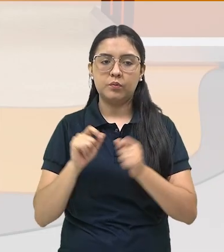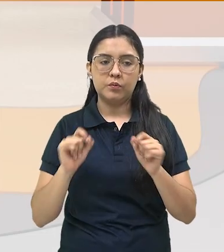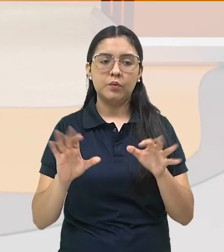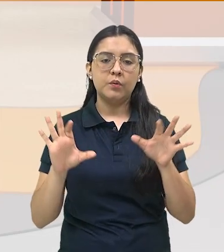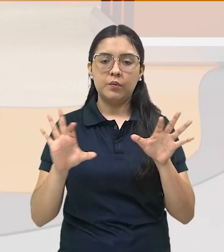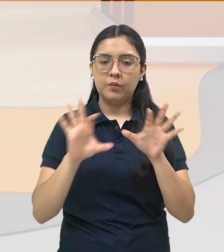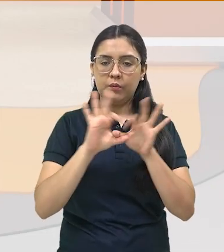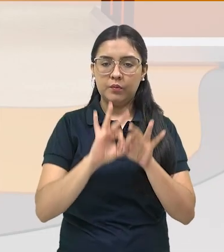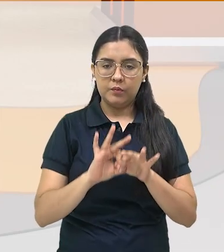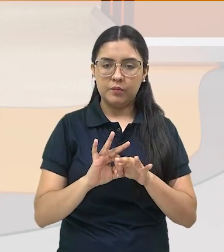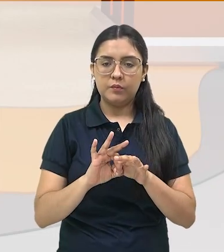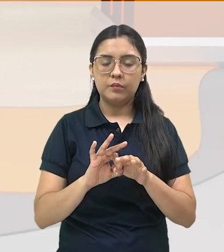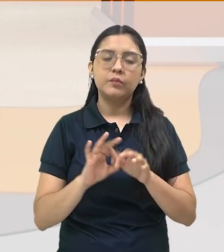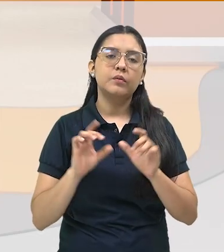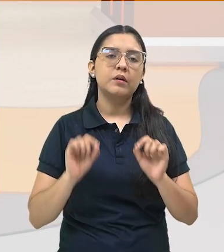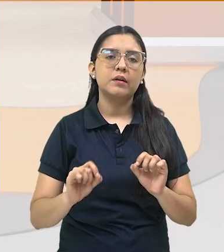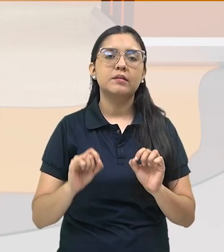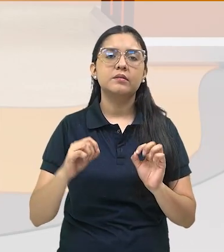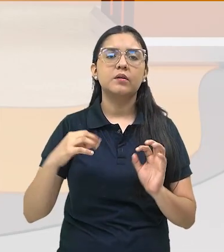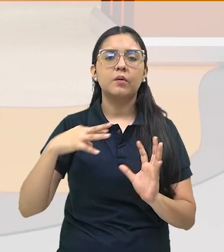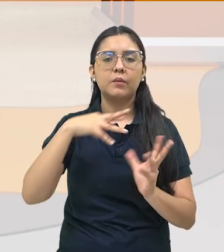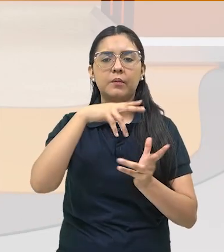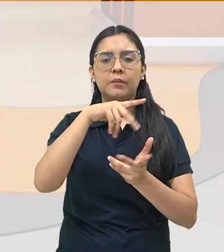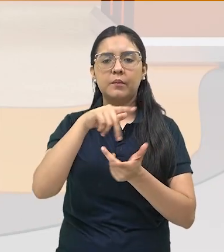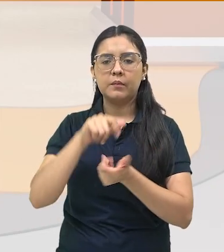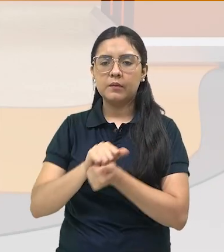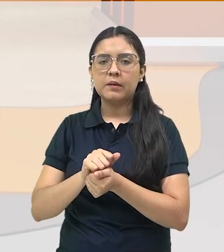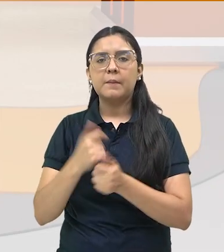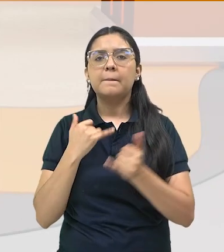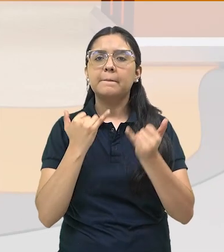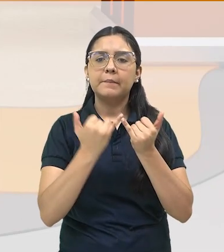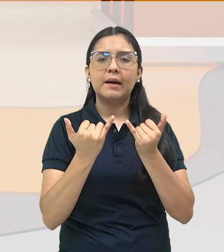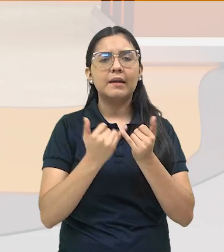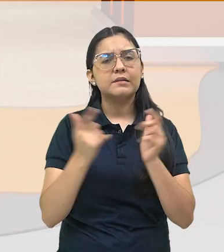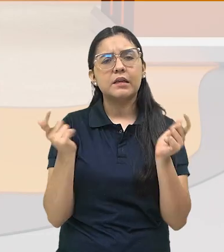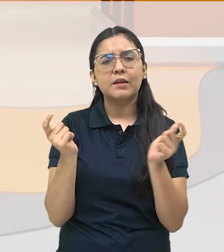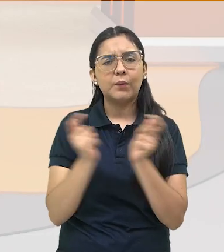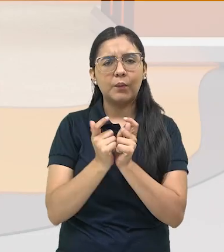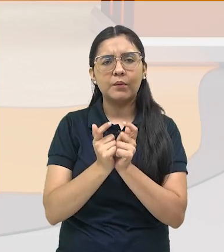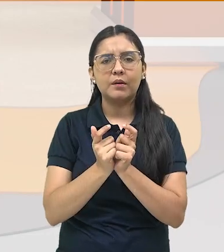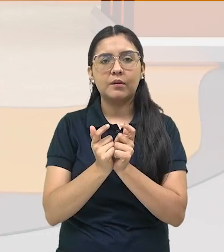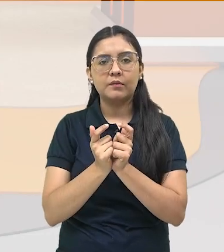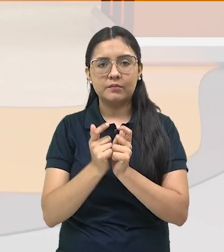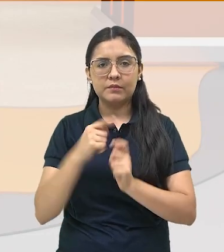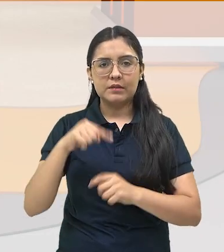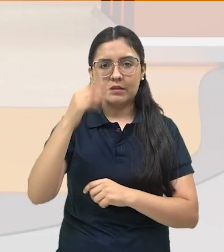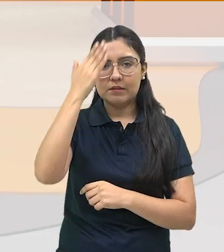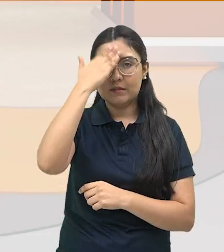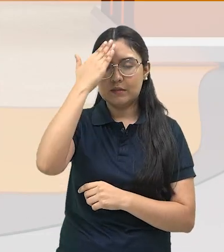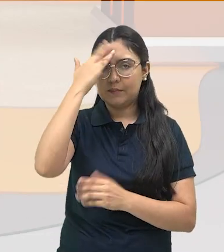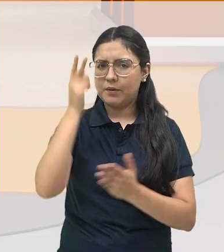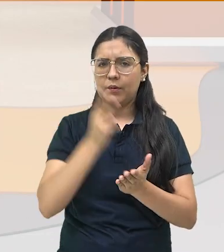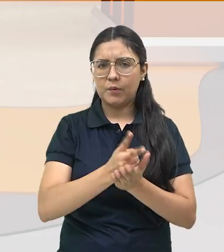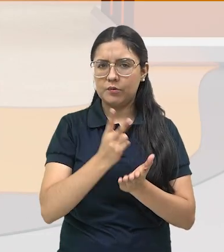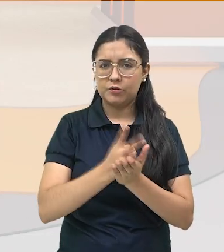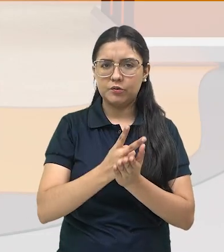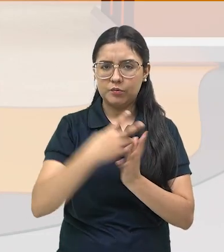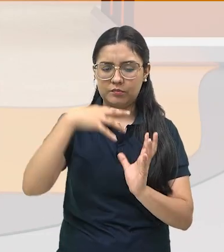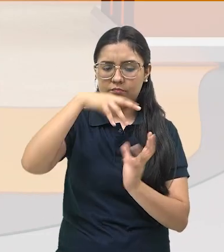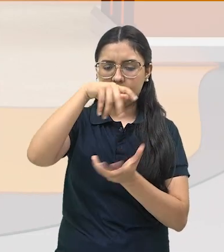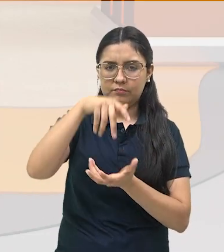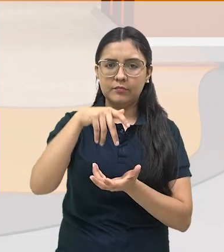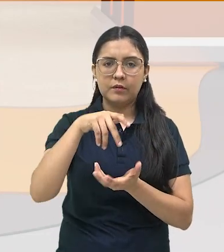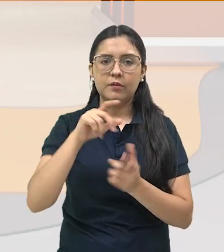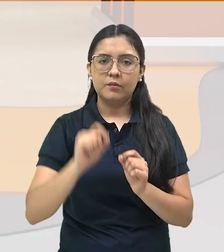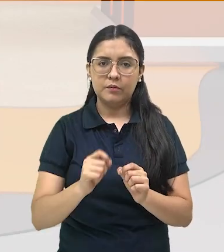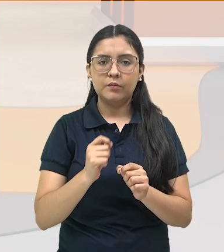de que o nosso planeta, ele diminuiu de tamanho, ele encolheu. Olha, vocês sabem que o planeta ele continua ali do mesmo